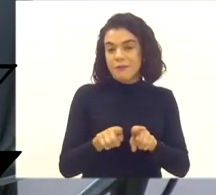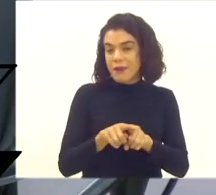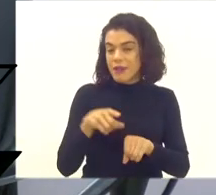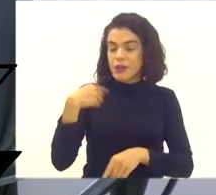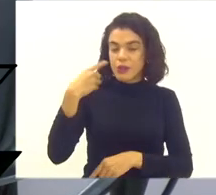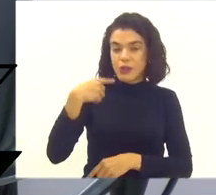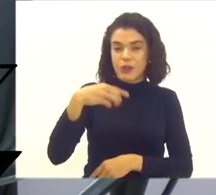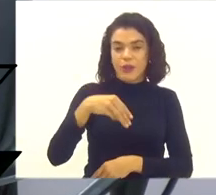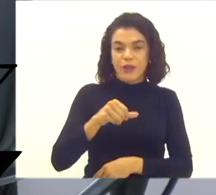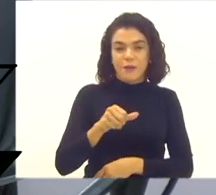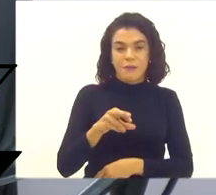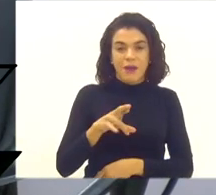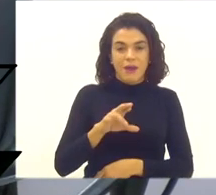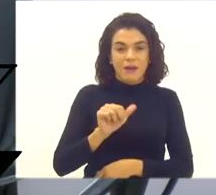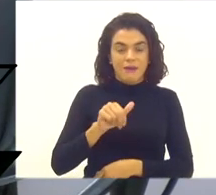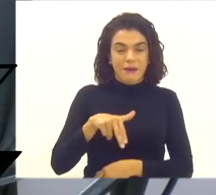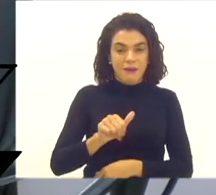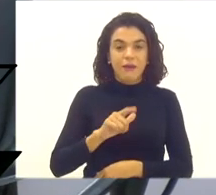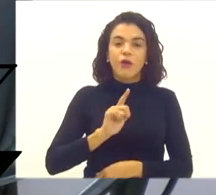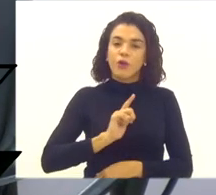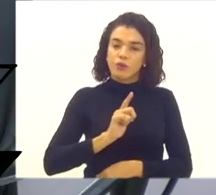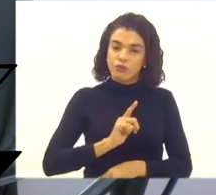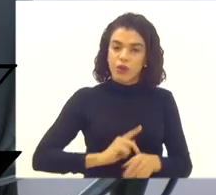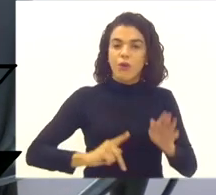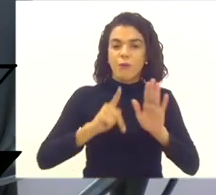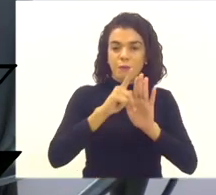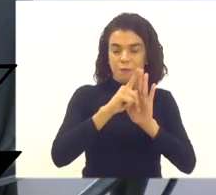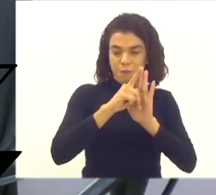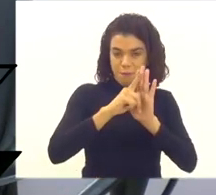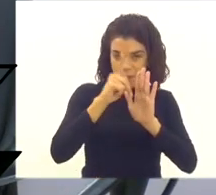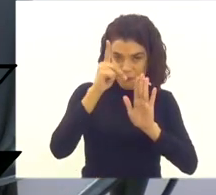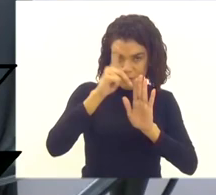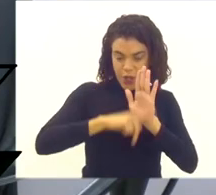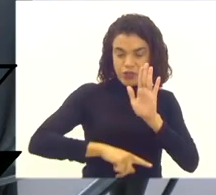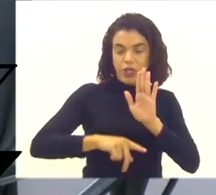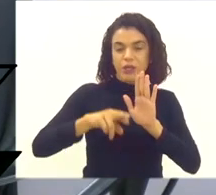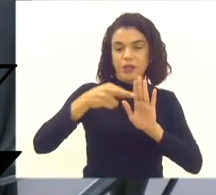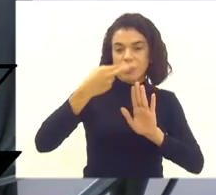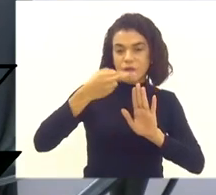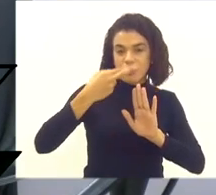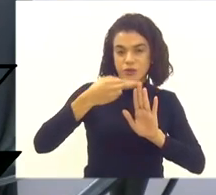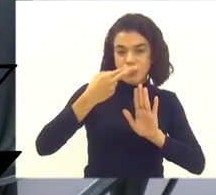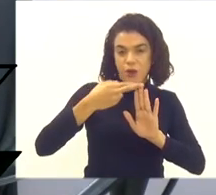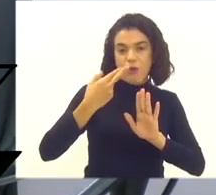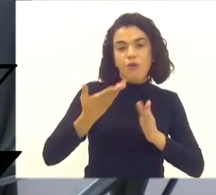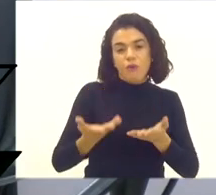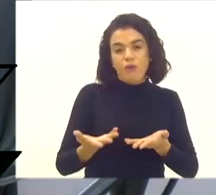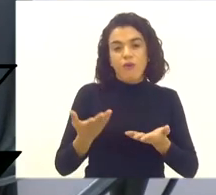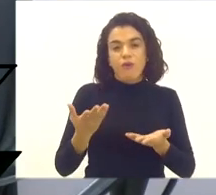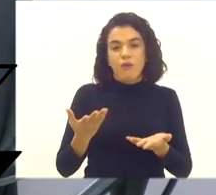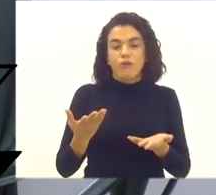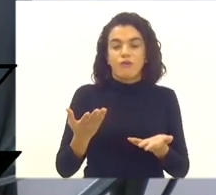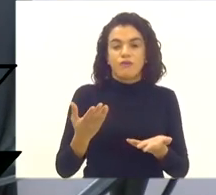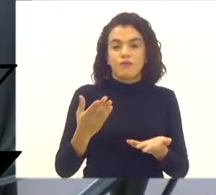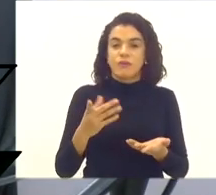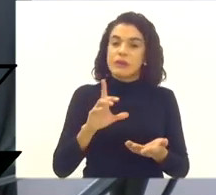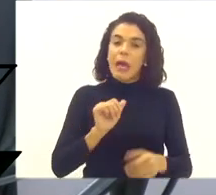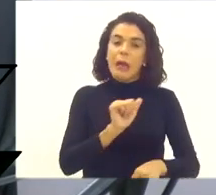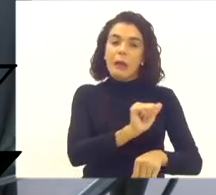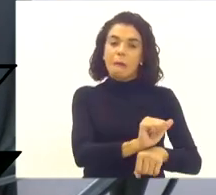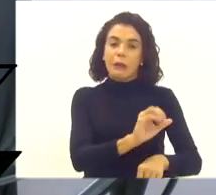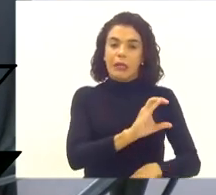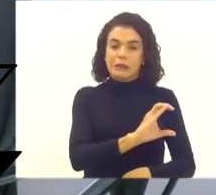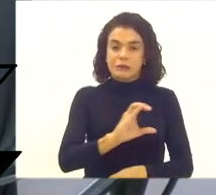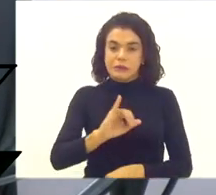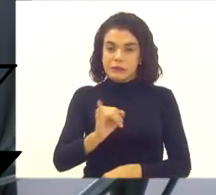Mariana que ele tem um projeto de resolução que é o tego o código de ética que tá parado na ccj ou até pedir